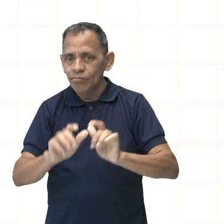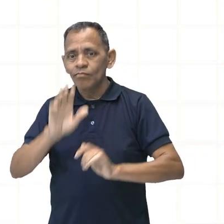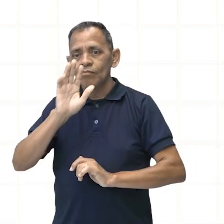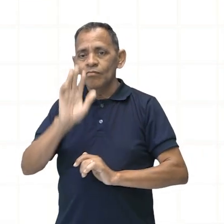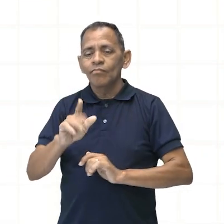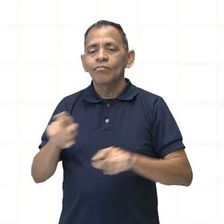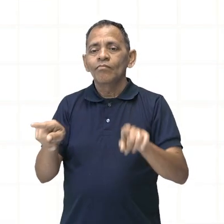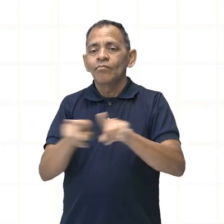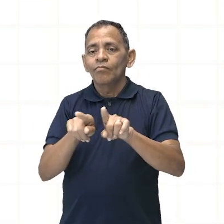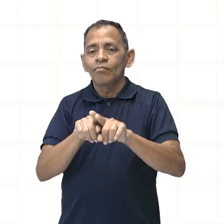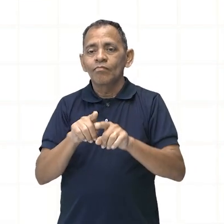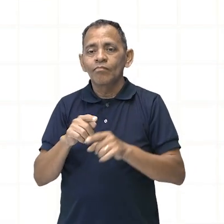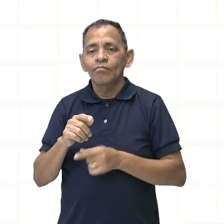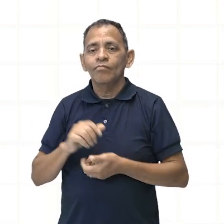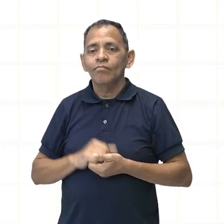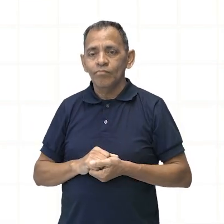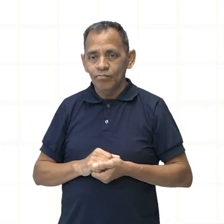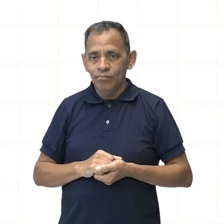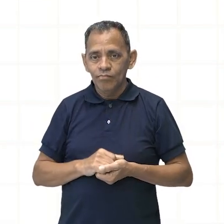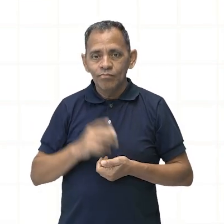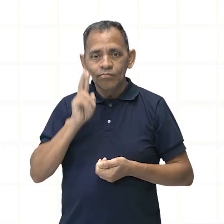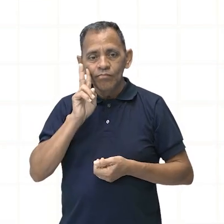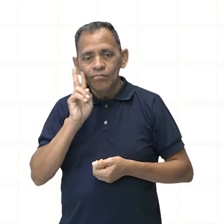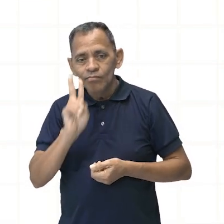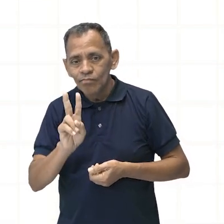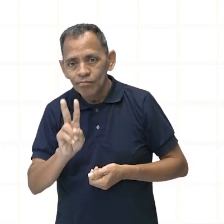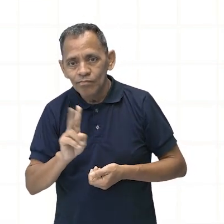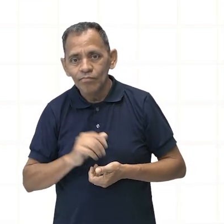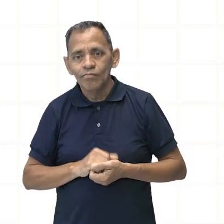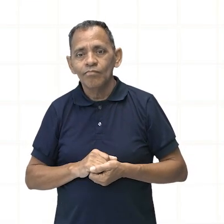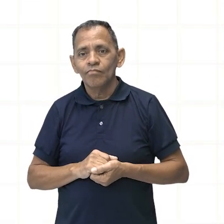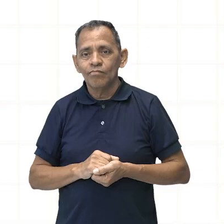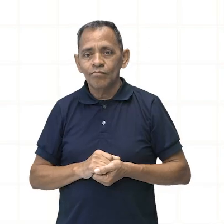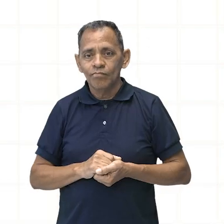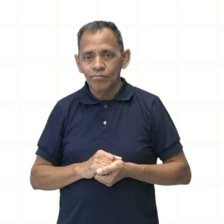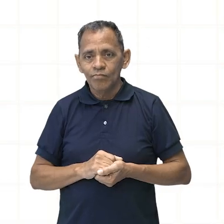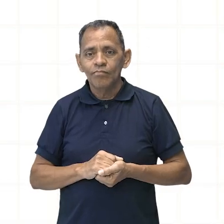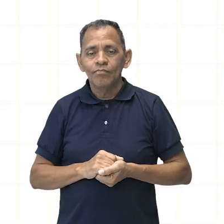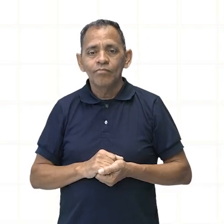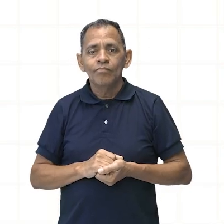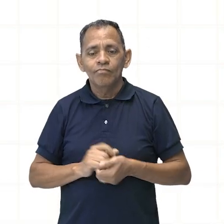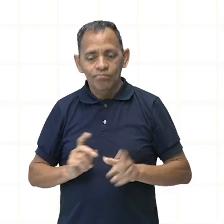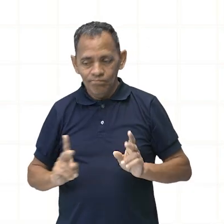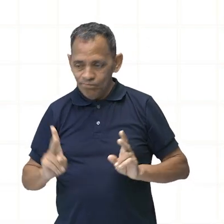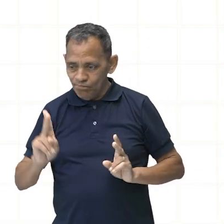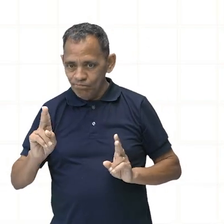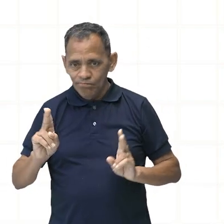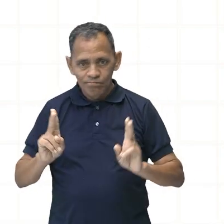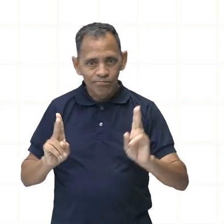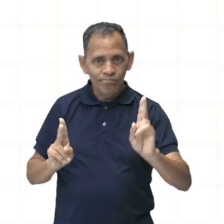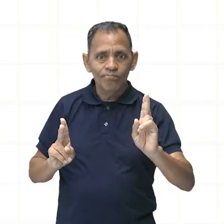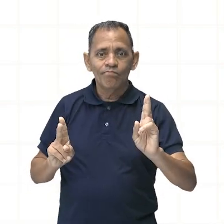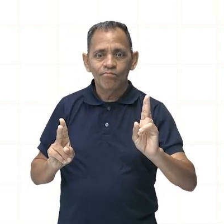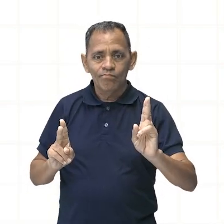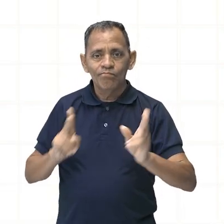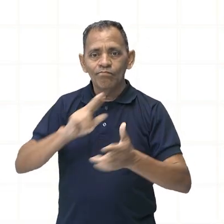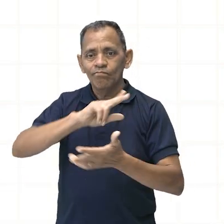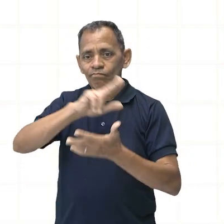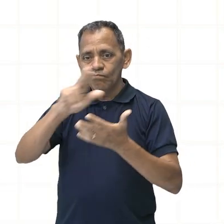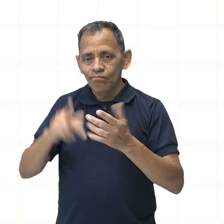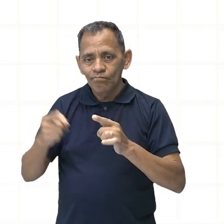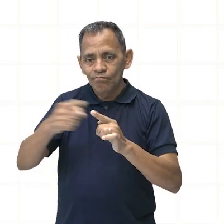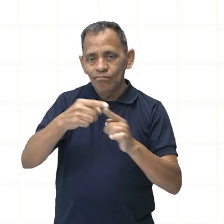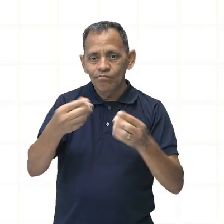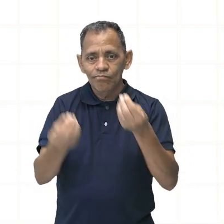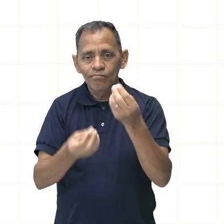disso, a visão do eurocentrismo ela foi reforçada ali de diversas formas. E a cartografia